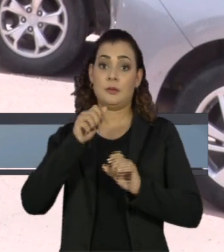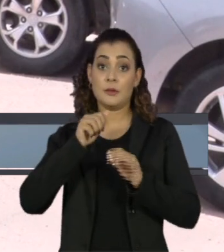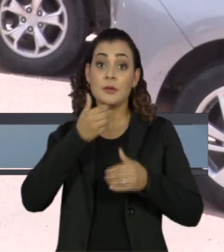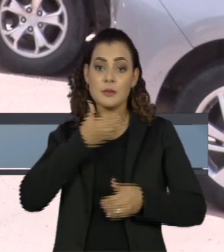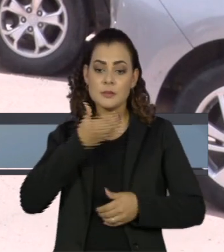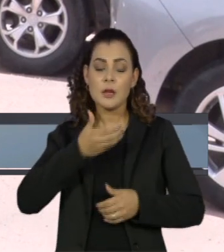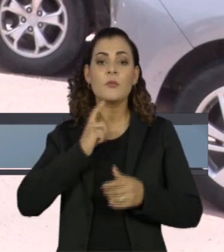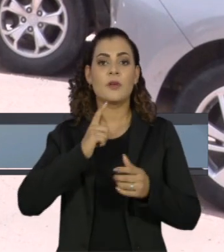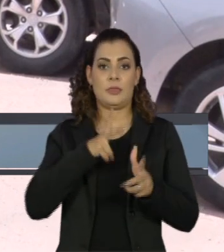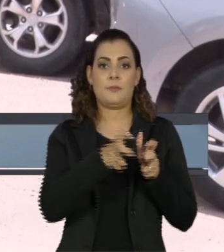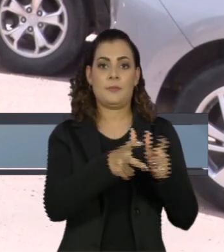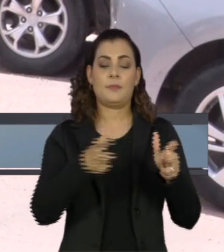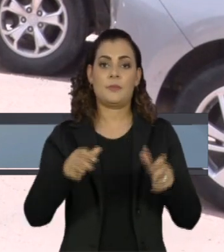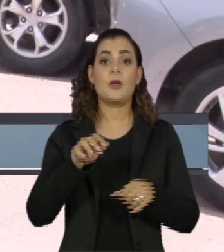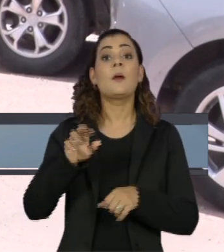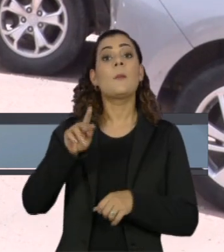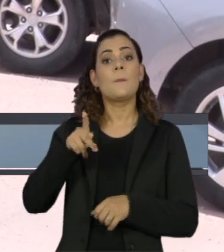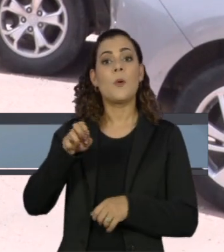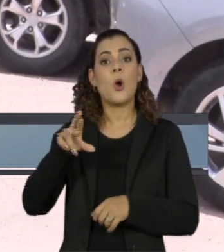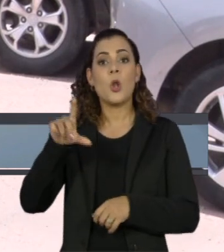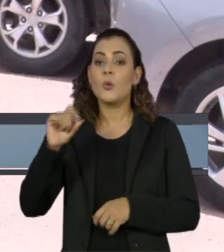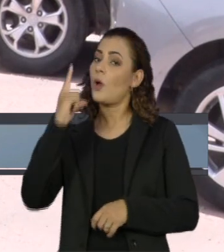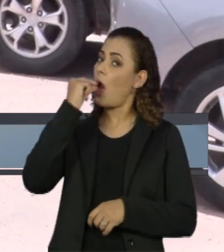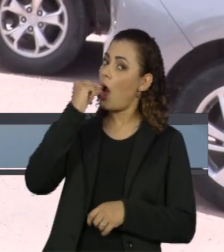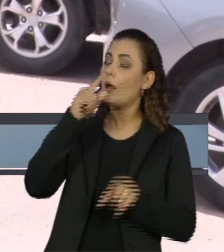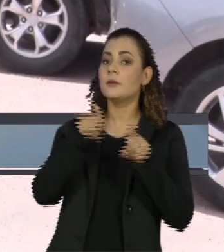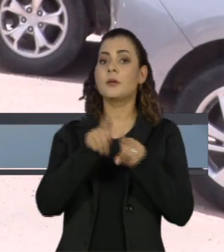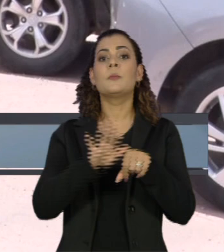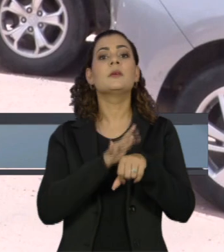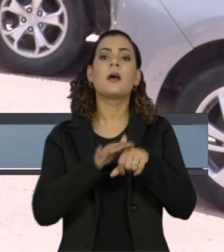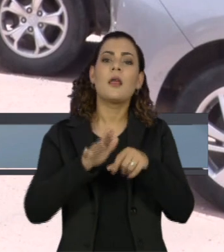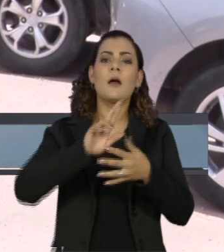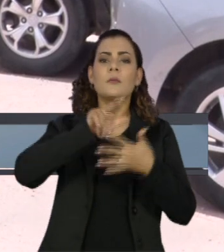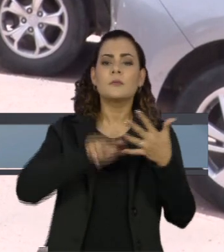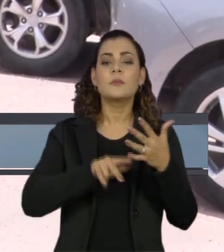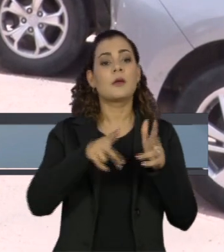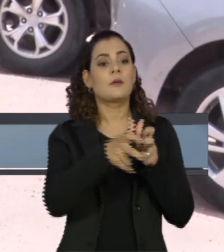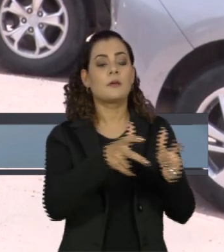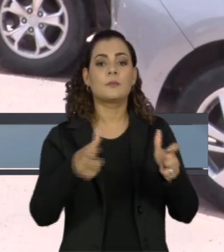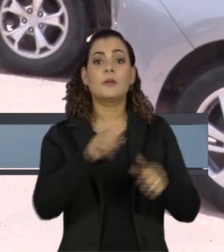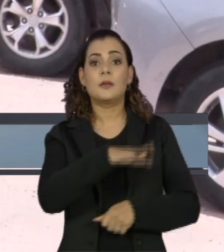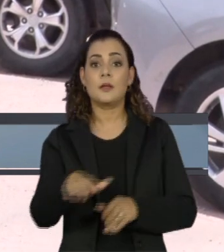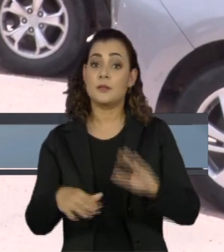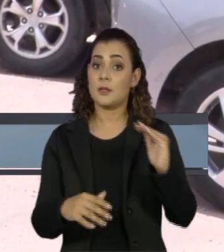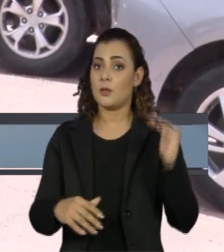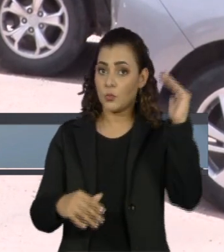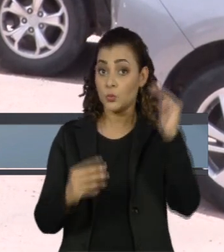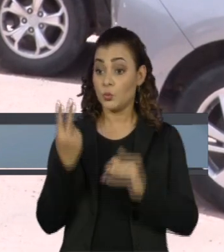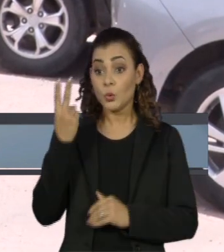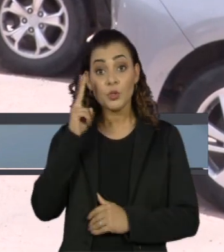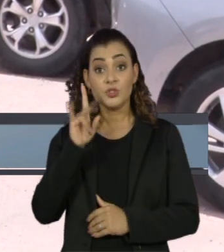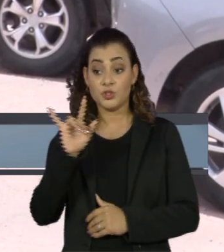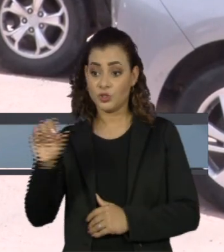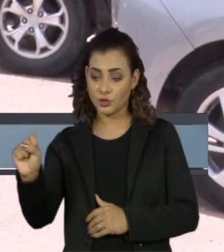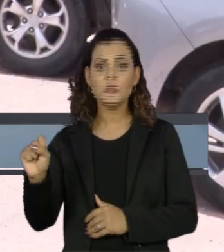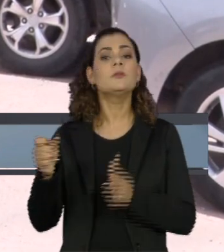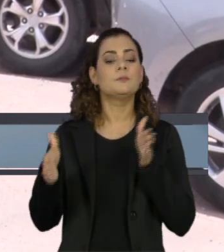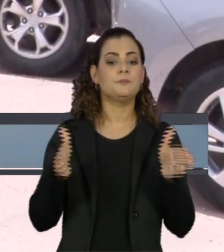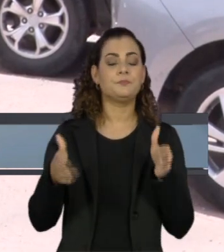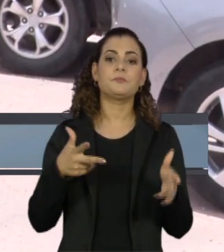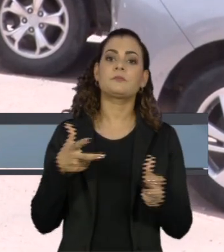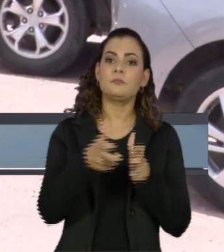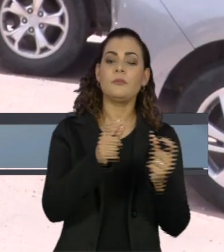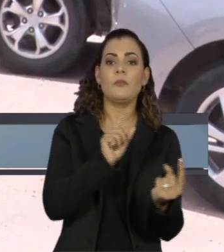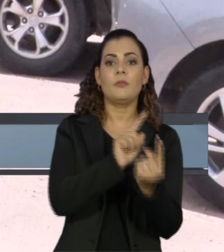de vacinação contra poliomielite e para multivacinação de crianças e adultos durante esses dois dias o atendimento acontece